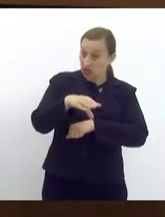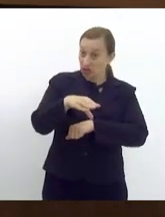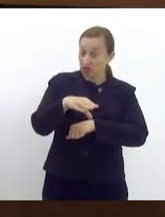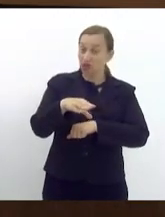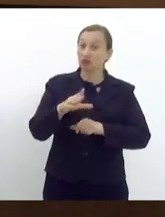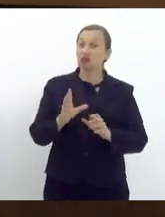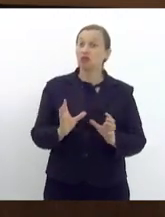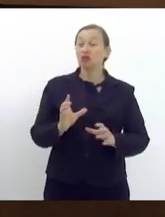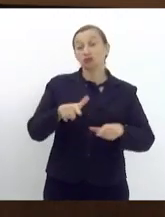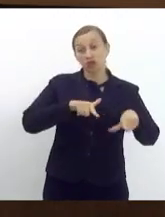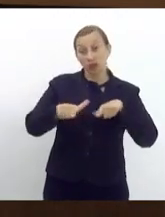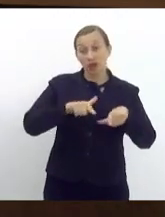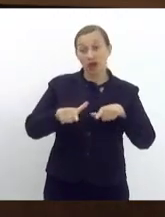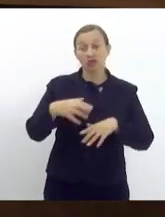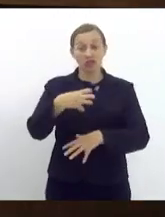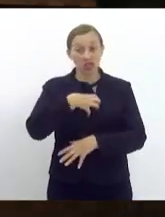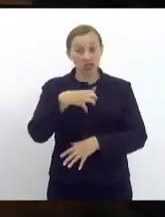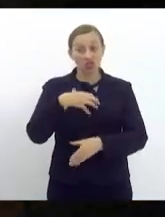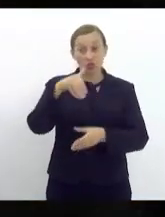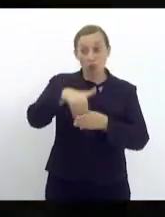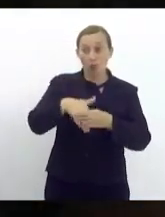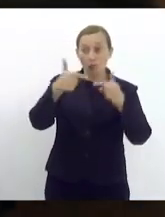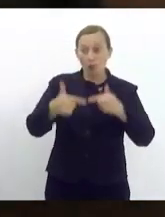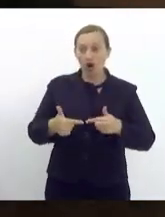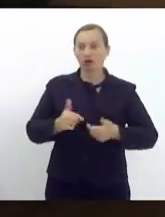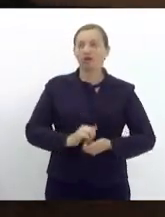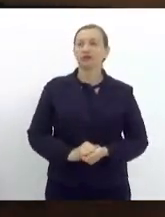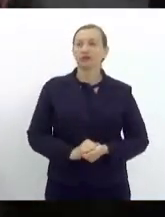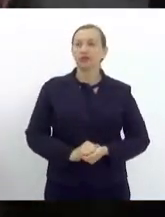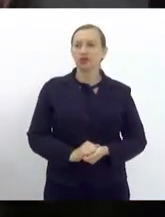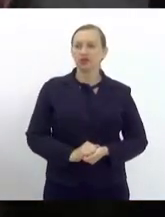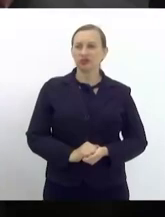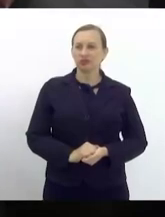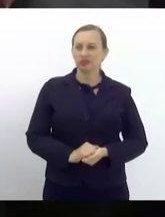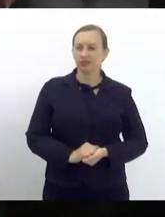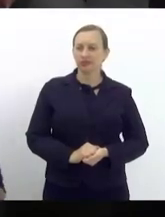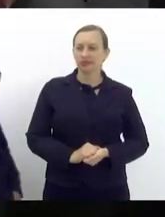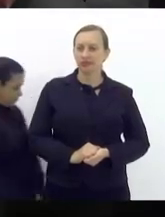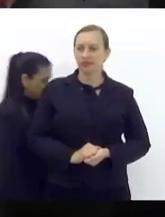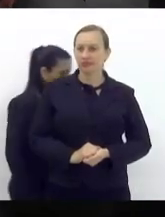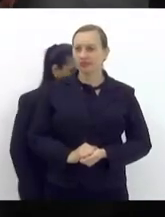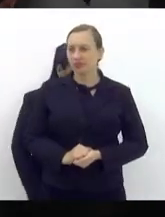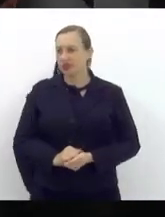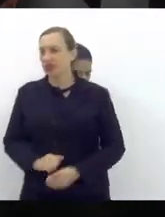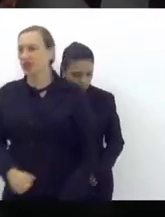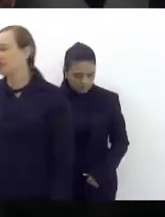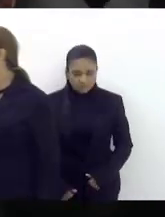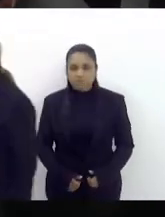desses cargos. Nesse sentido, o meu voto é abstenção. Oi, presidente.